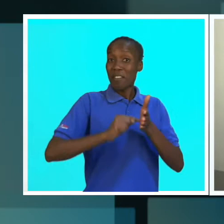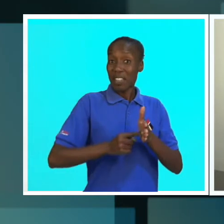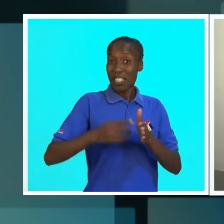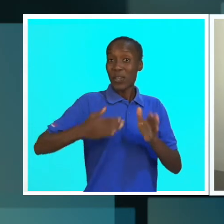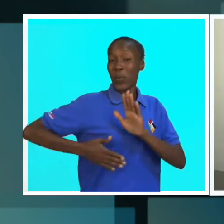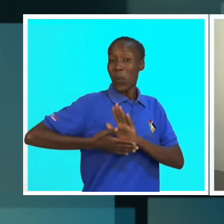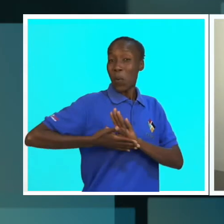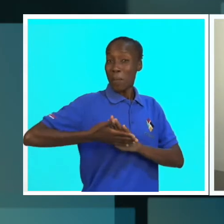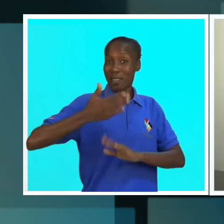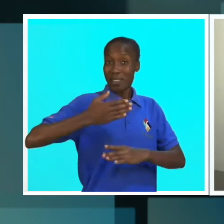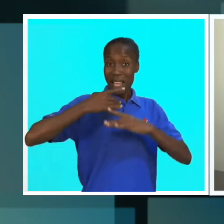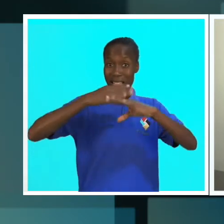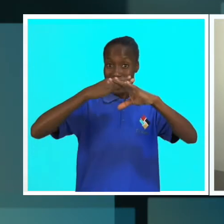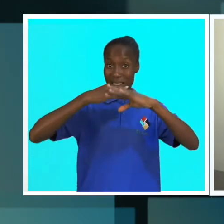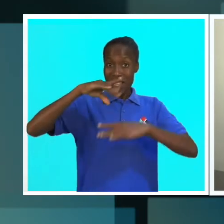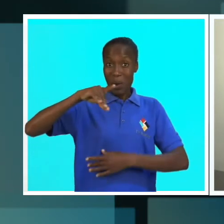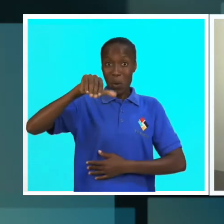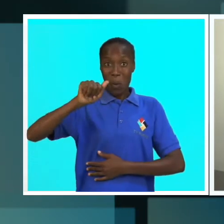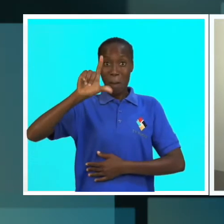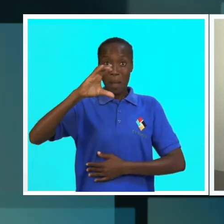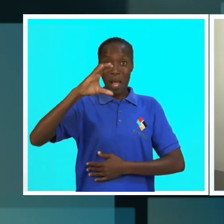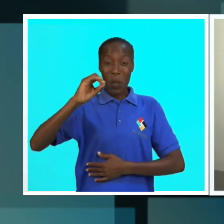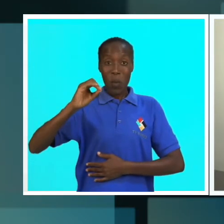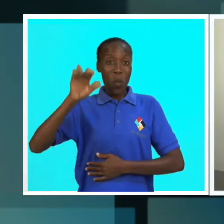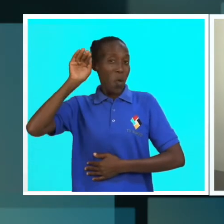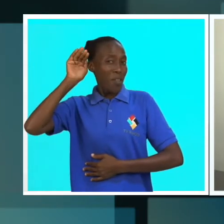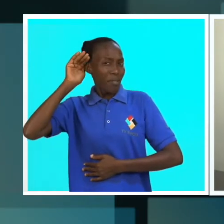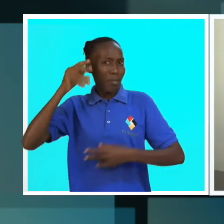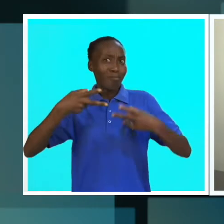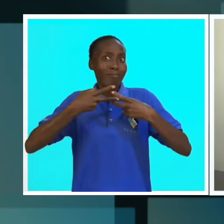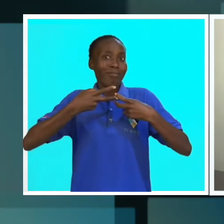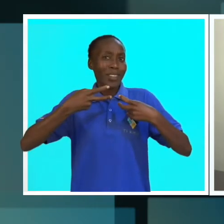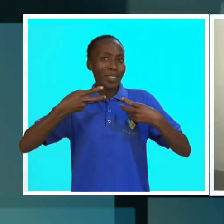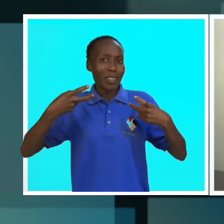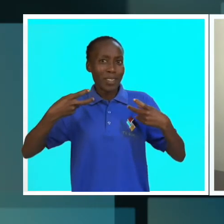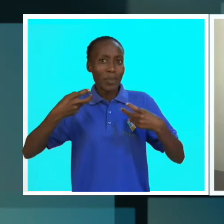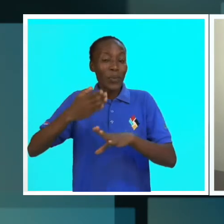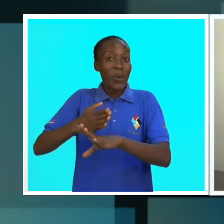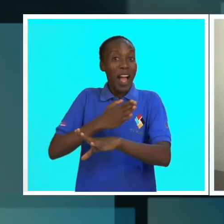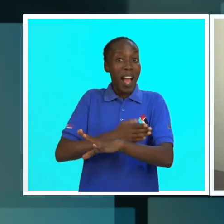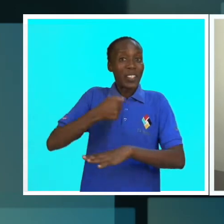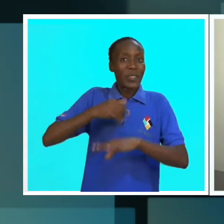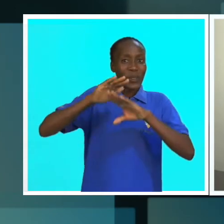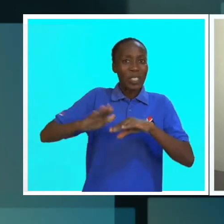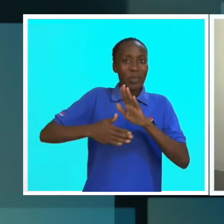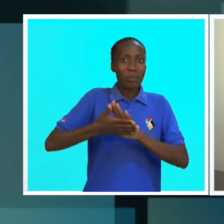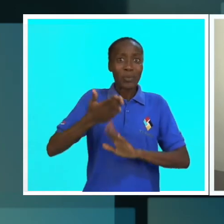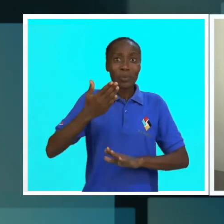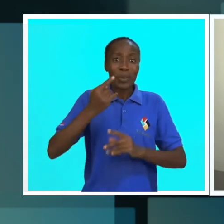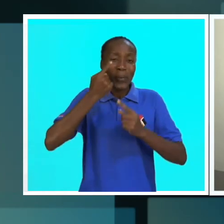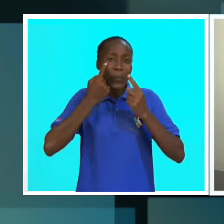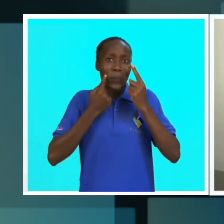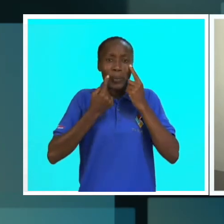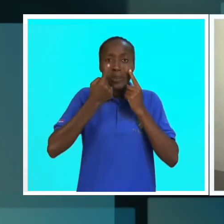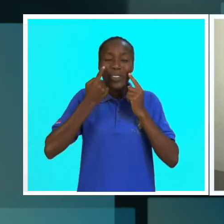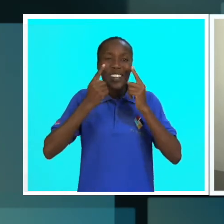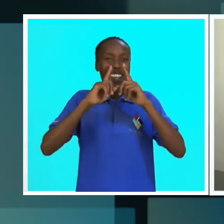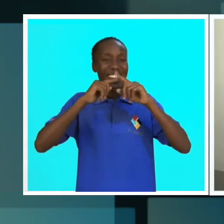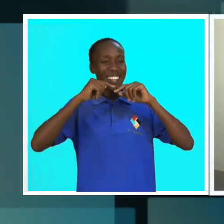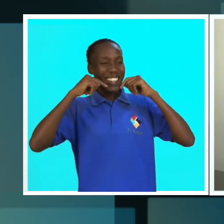entrei num palco e ouvi gritos em relação àquilo que eu estava a fazer, comecei a chorar de